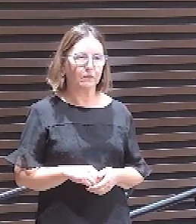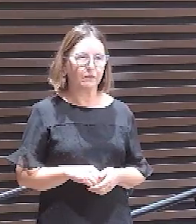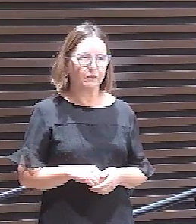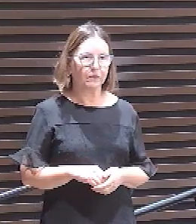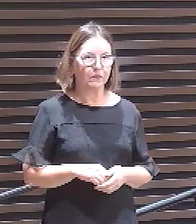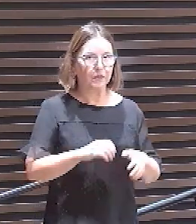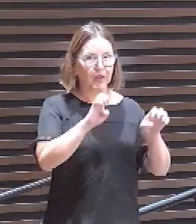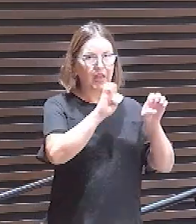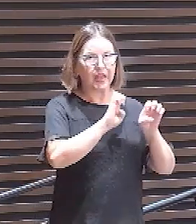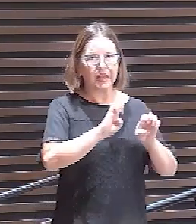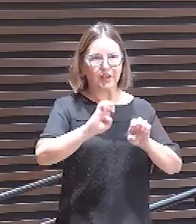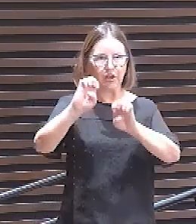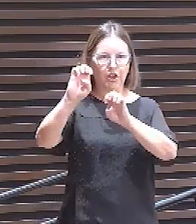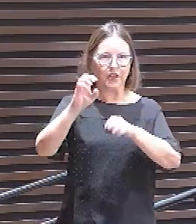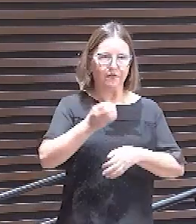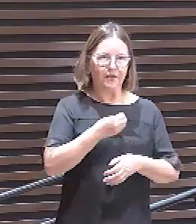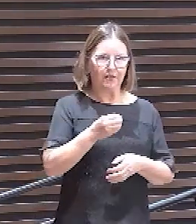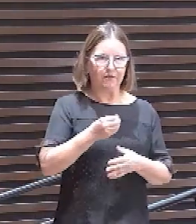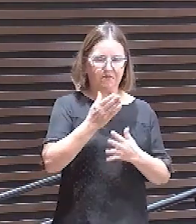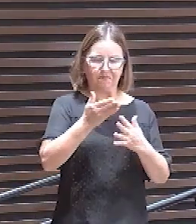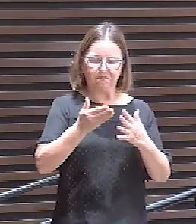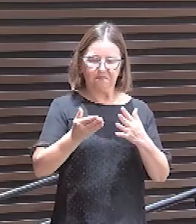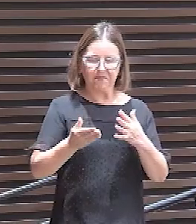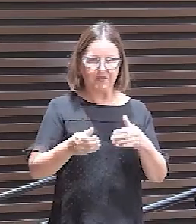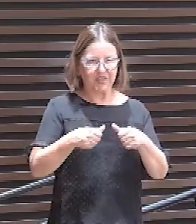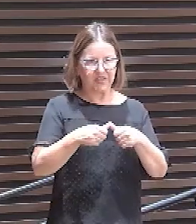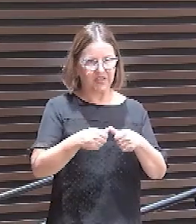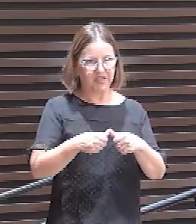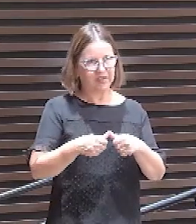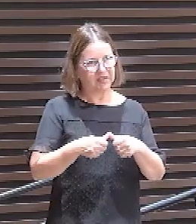Enoque vivia no meio desta cultura